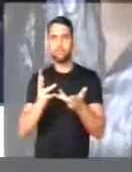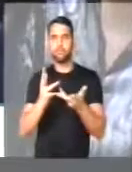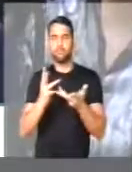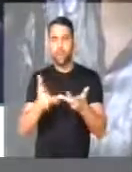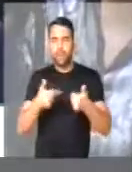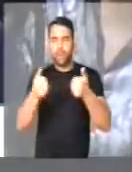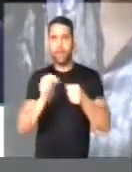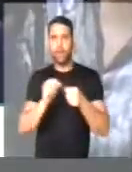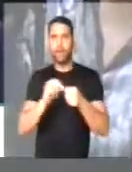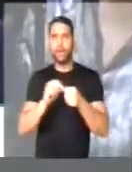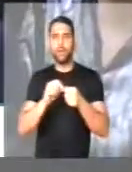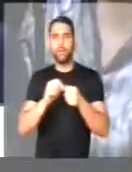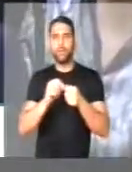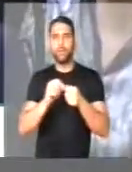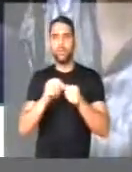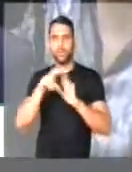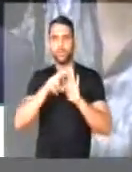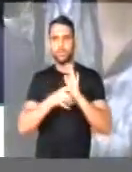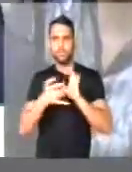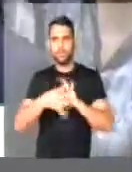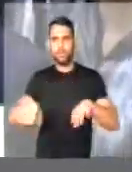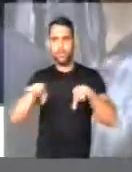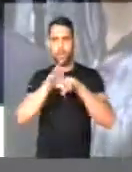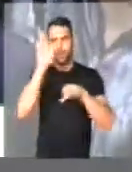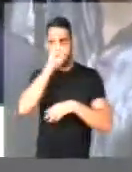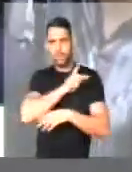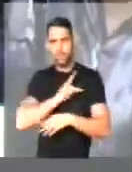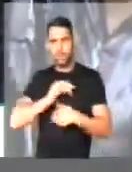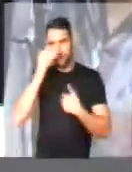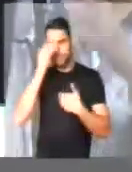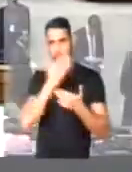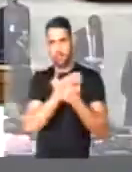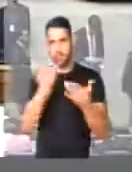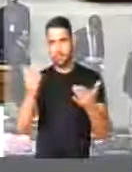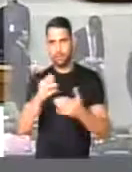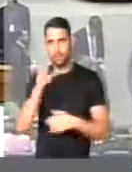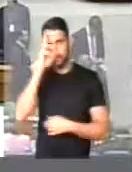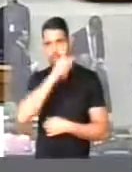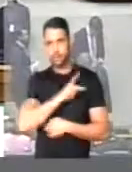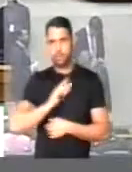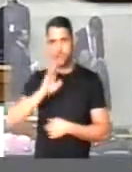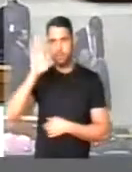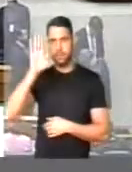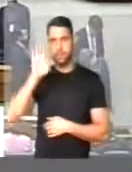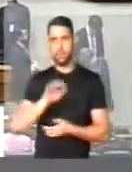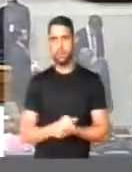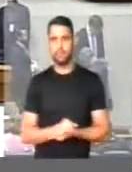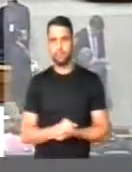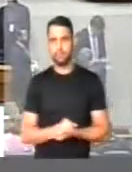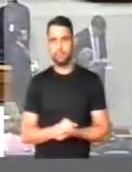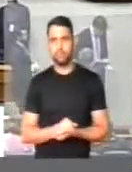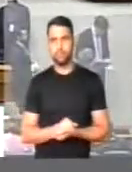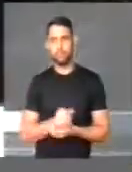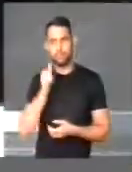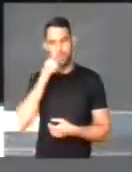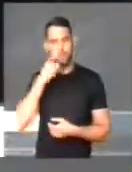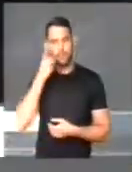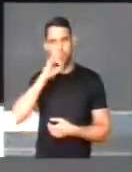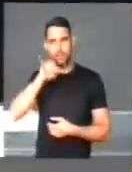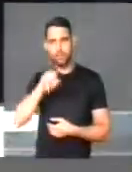aperfeiçoar o regime democrático no nosso país, senhor presidente. Muito obrigado. Senhor presidente. Deputada